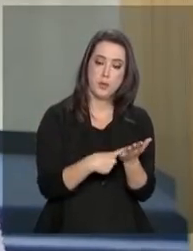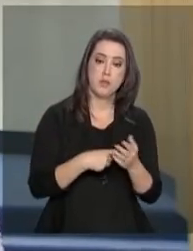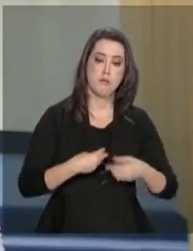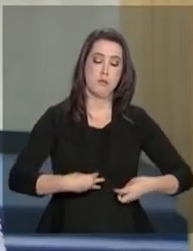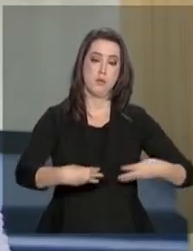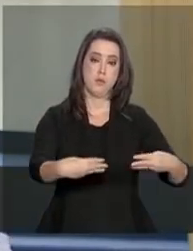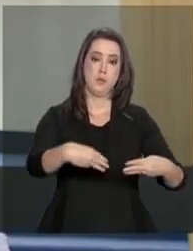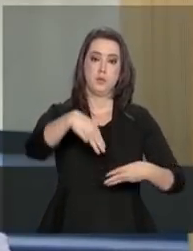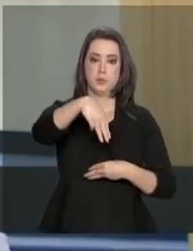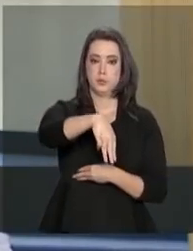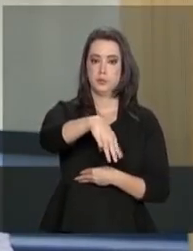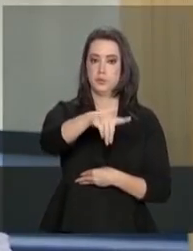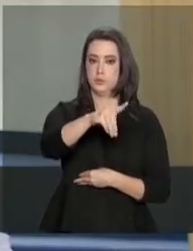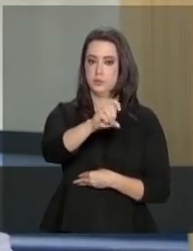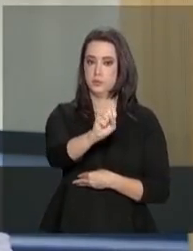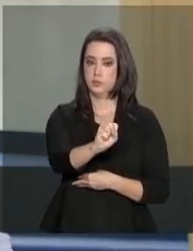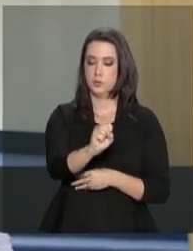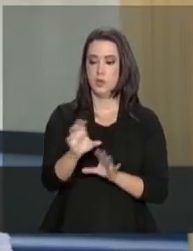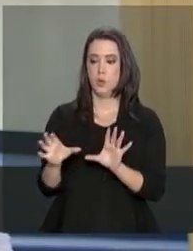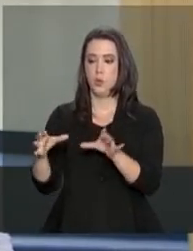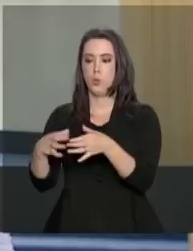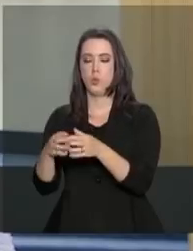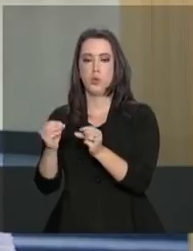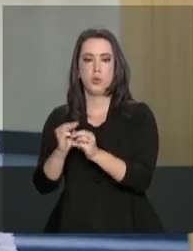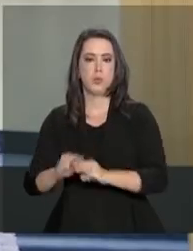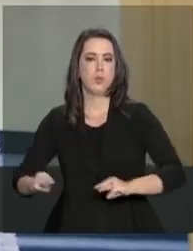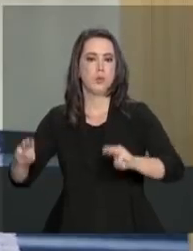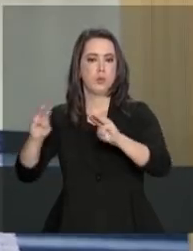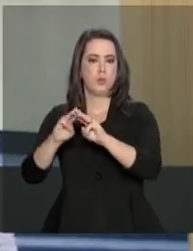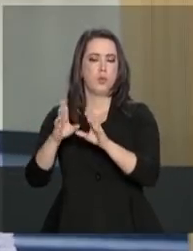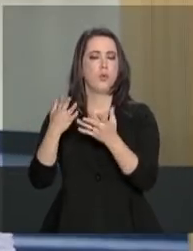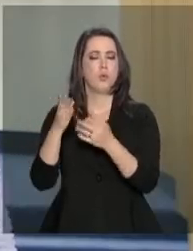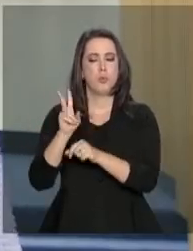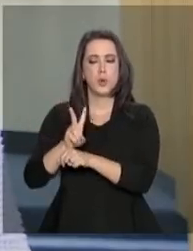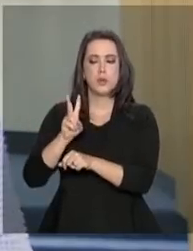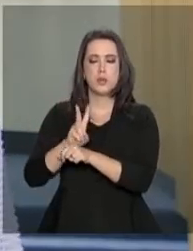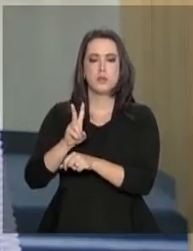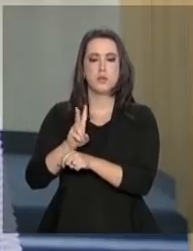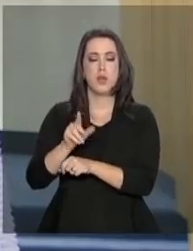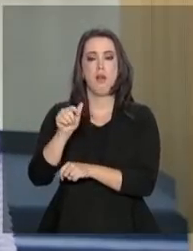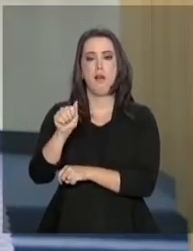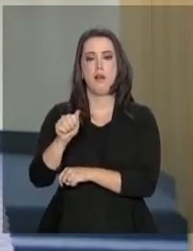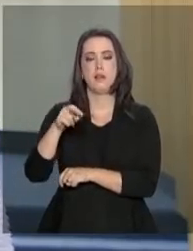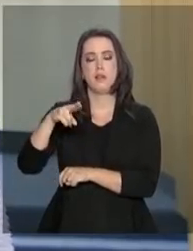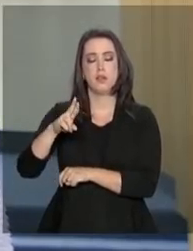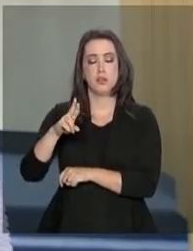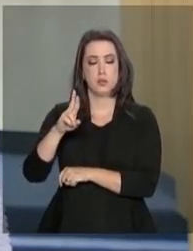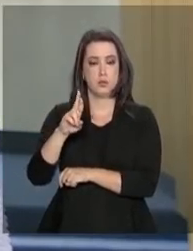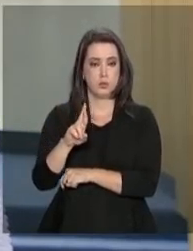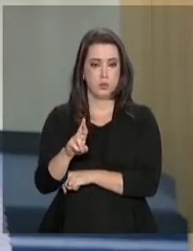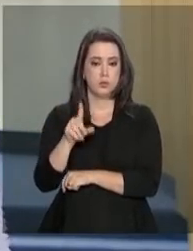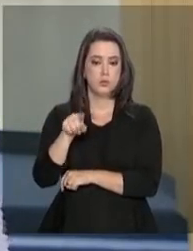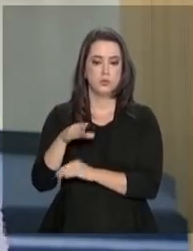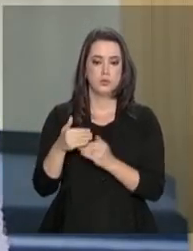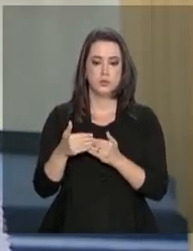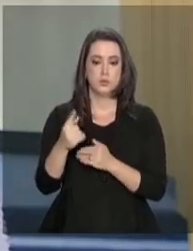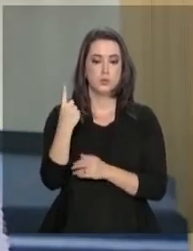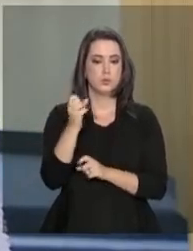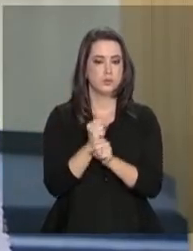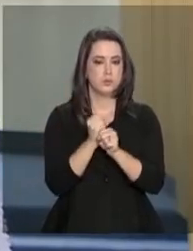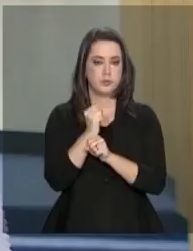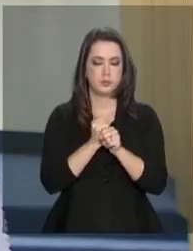desenvolvimento social ea agência das nações unidas para refugiados acnur foi prorrogado por mais um ano